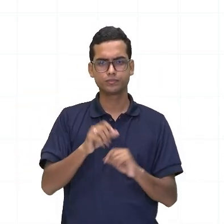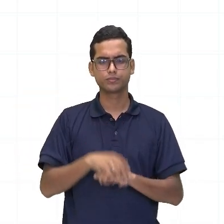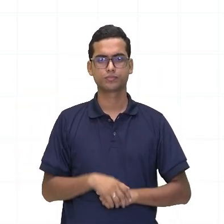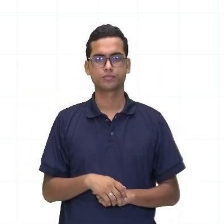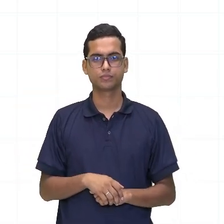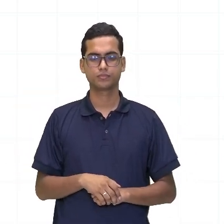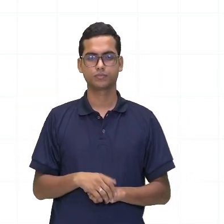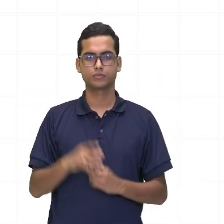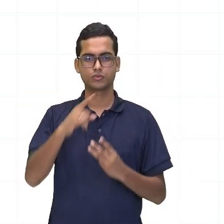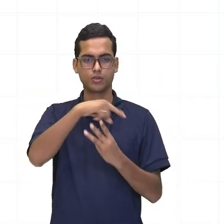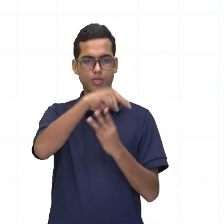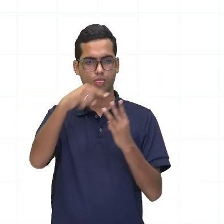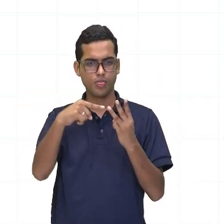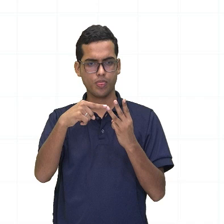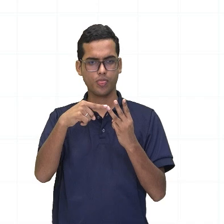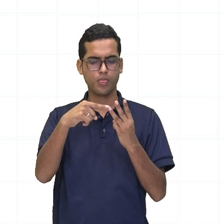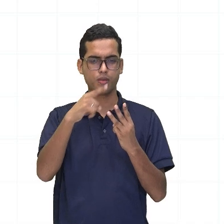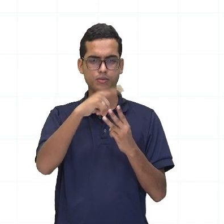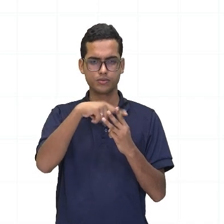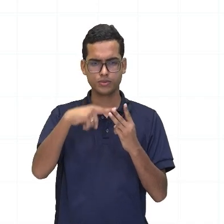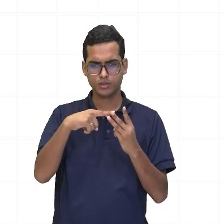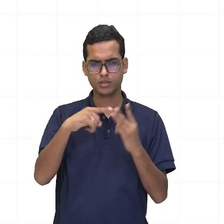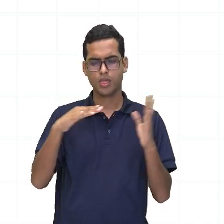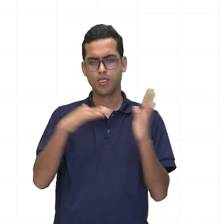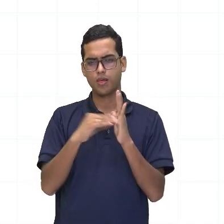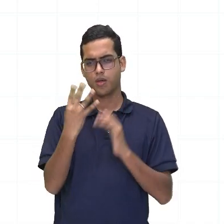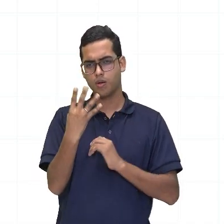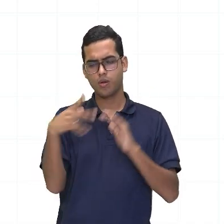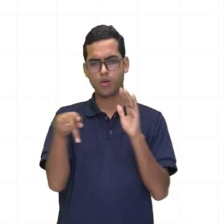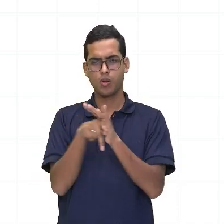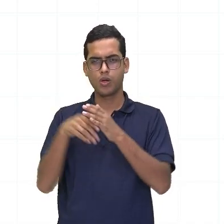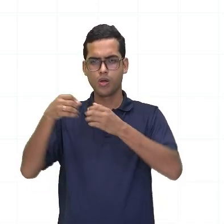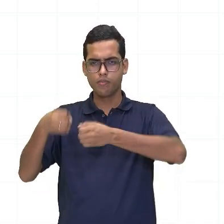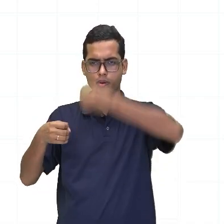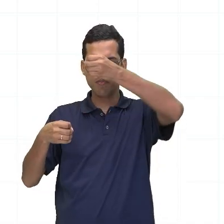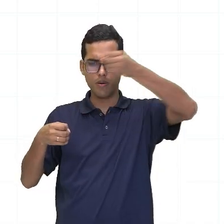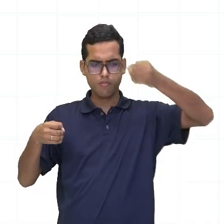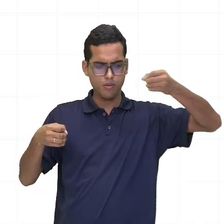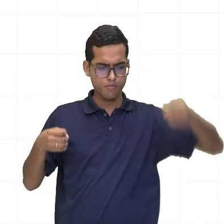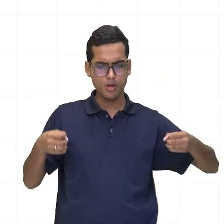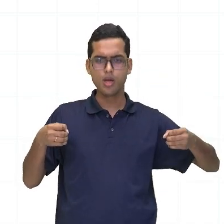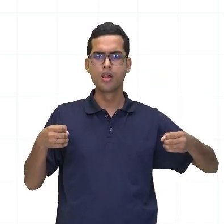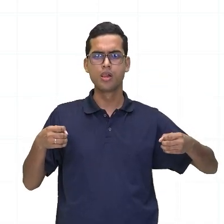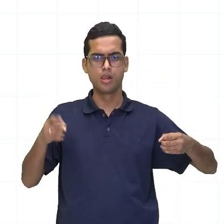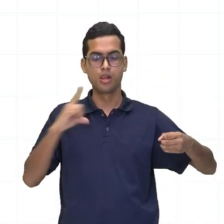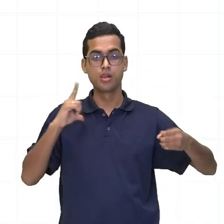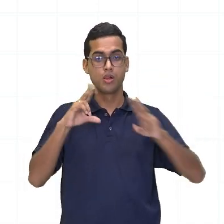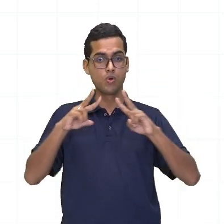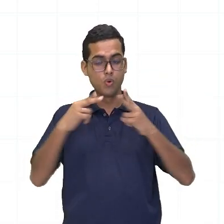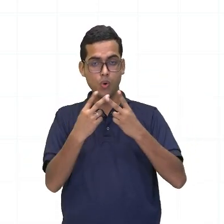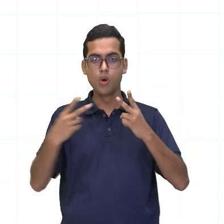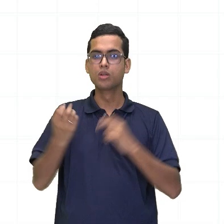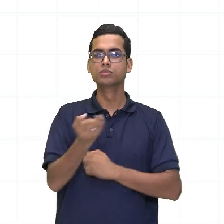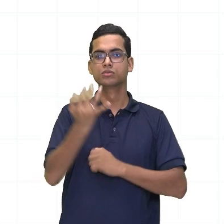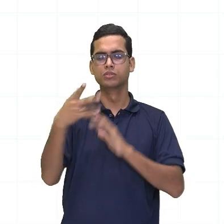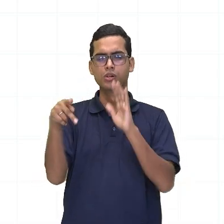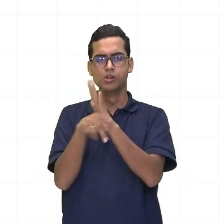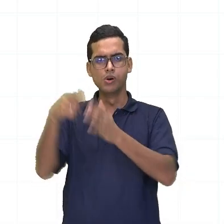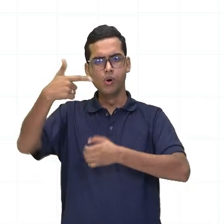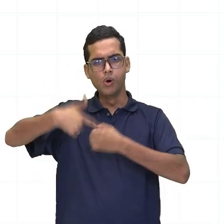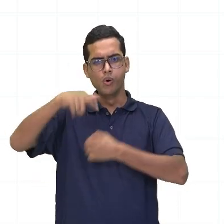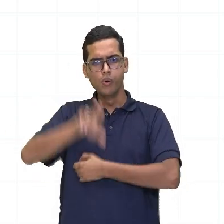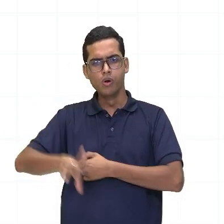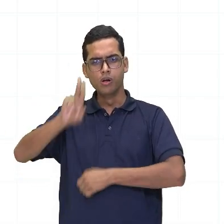4 cilindros, geralmente em linha, né? A gente vai ter aí um determinado volume de combustível que vai